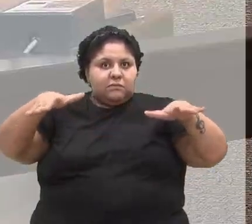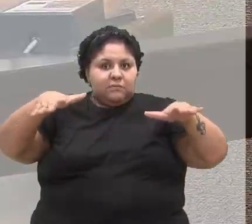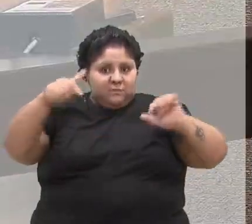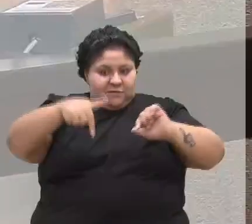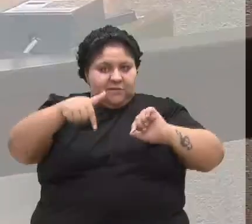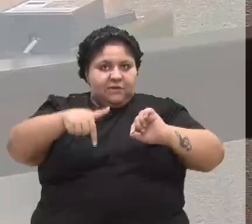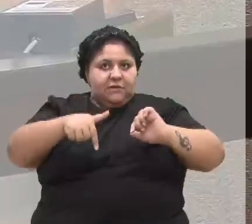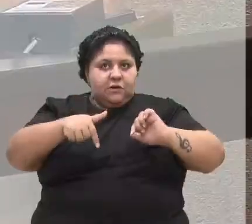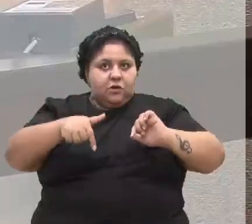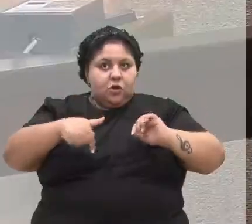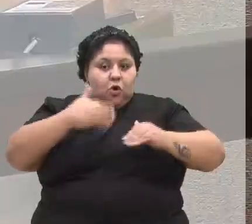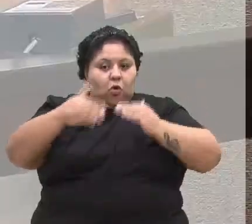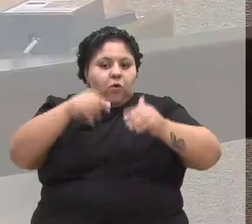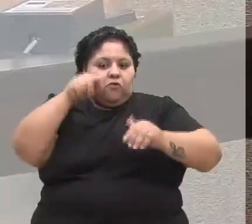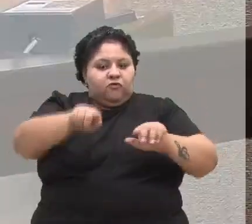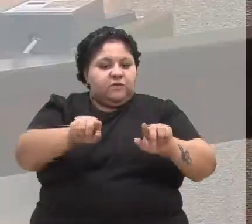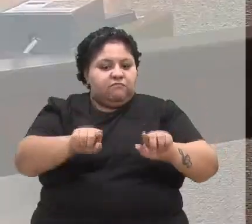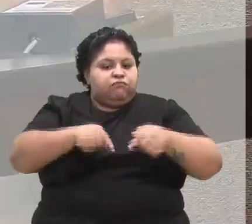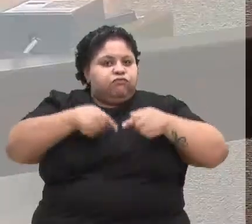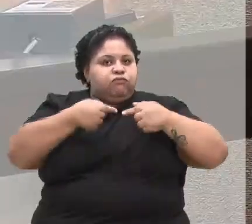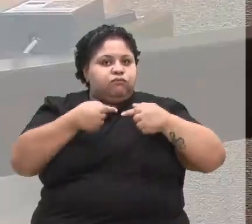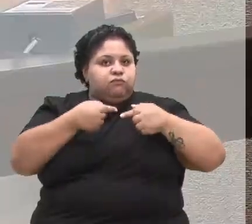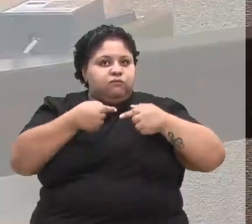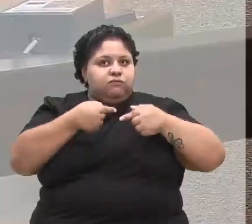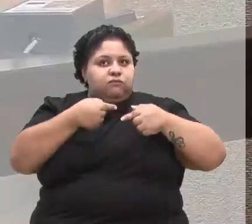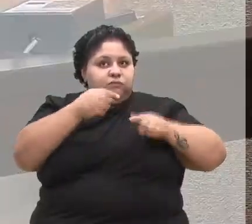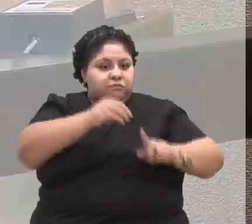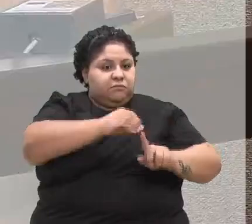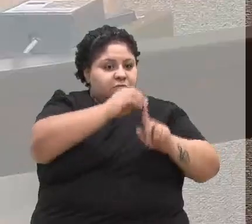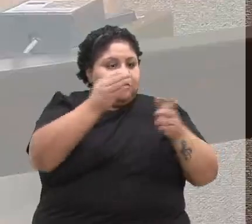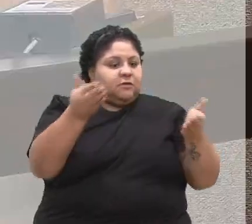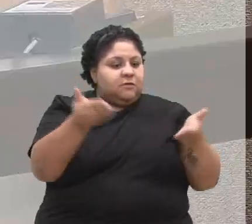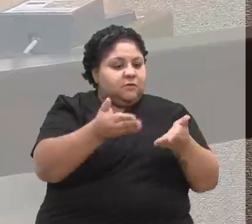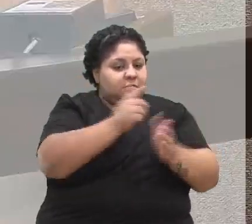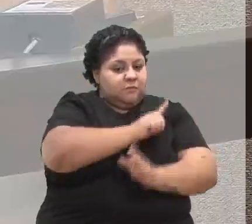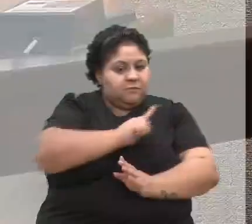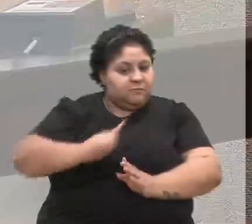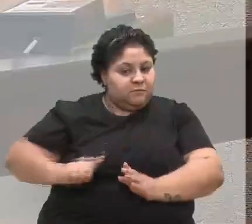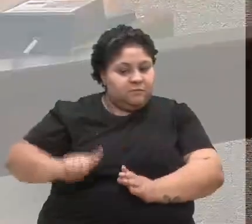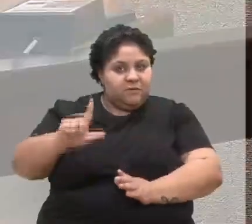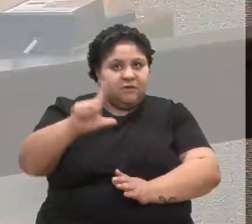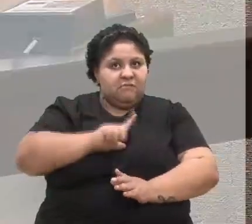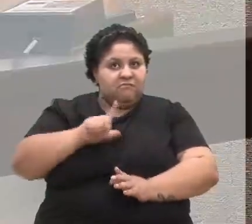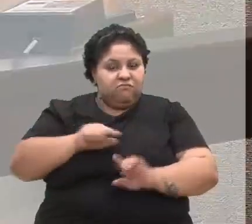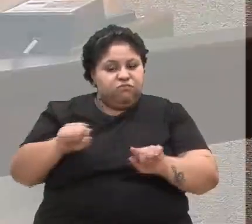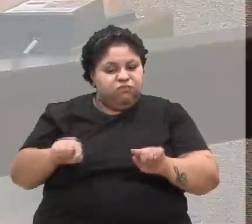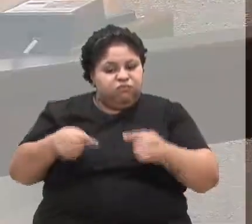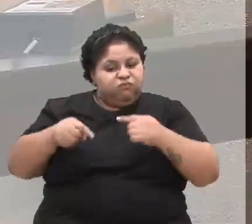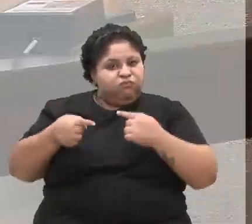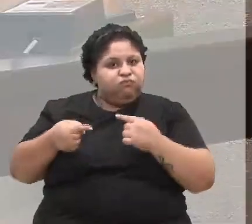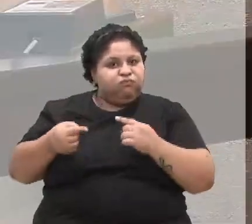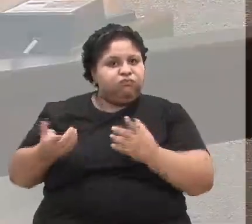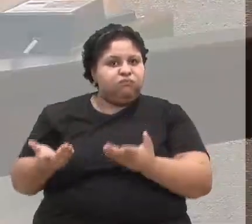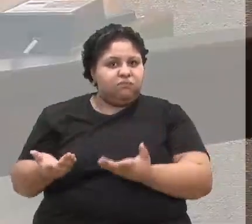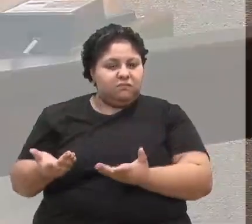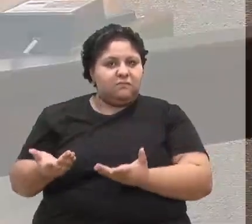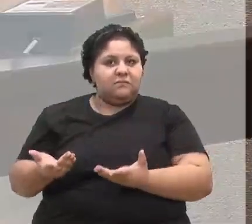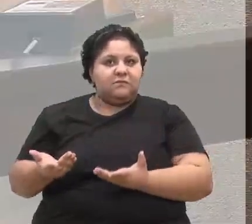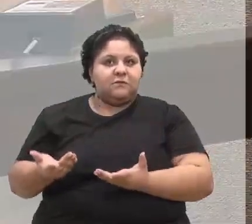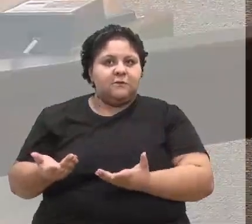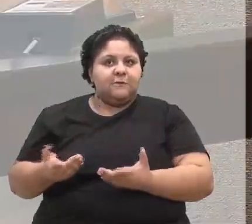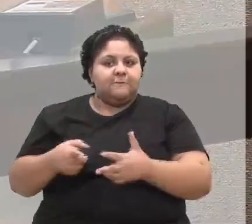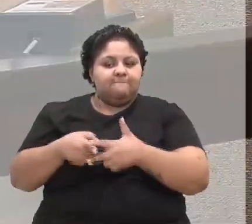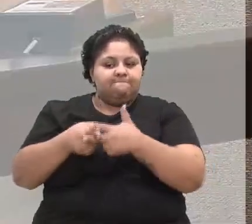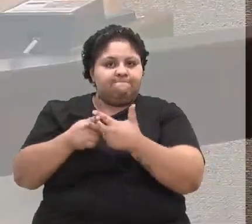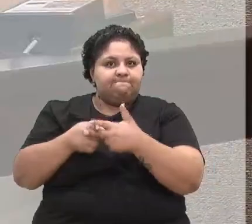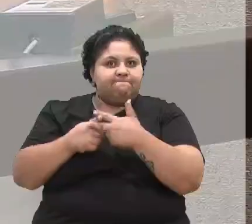é criticado, e principalmente agora o nosso governo tem sido criticado no que se refere à